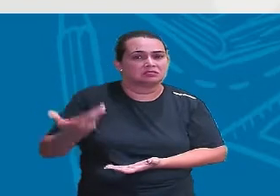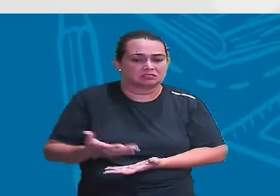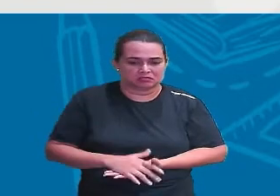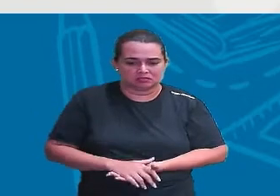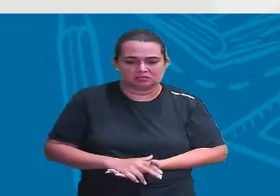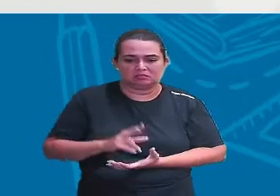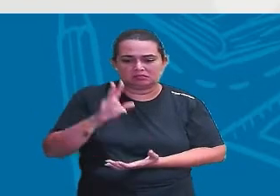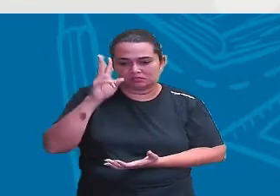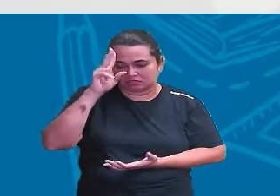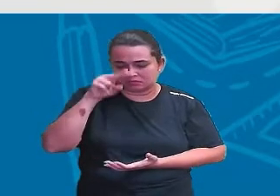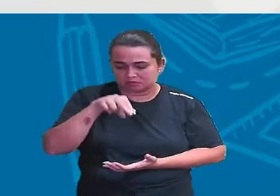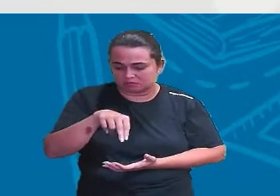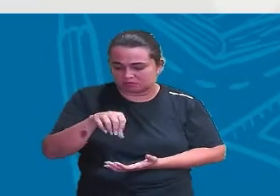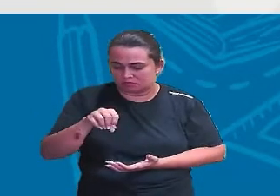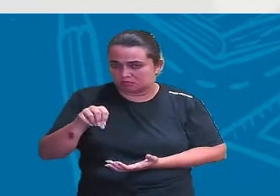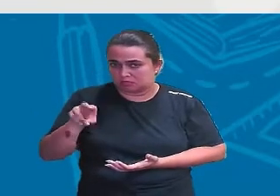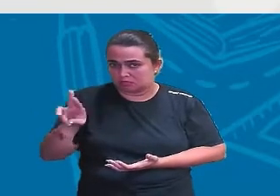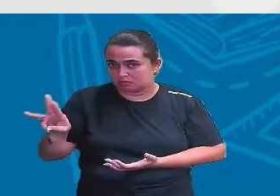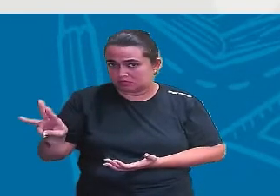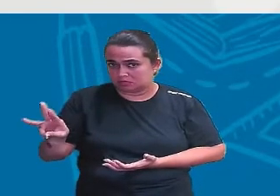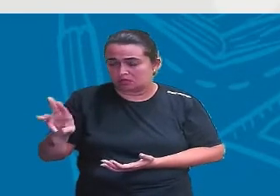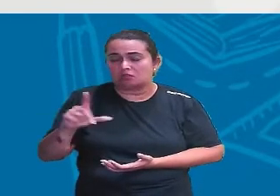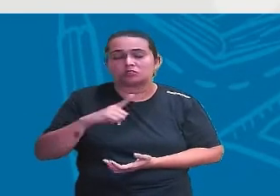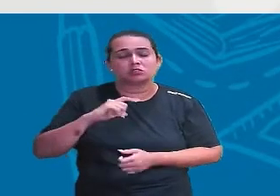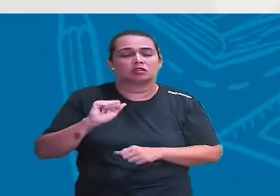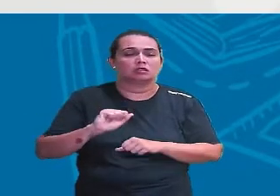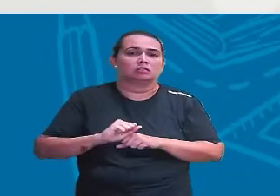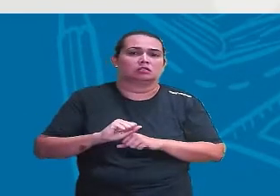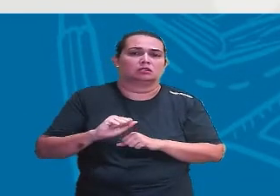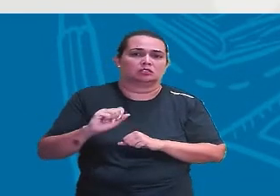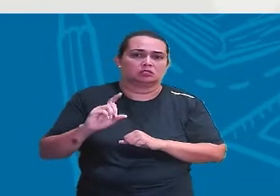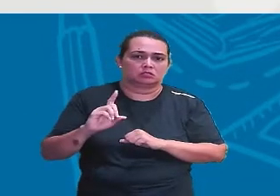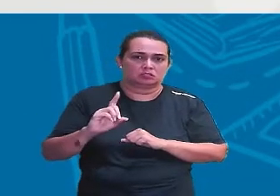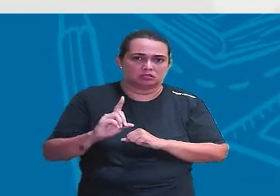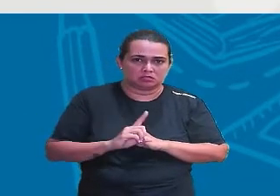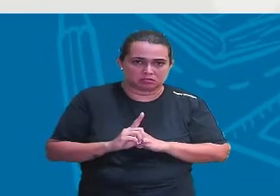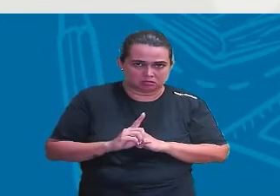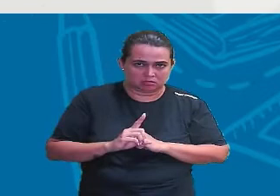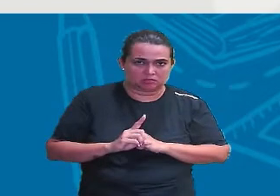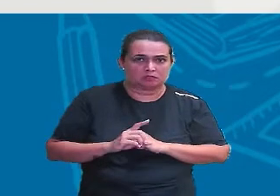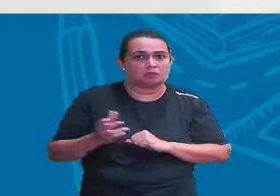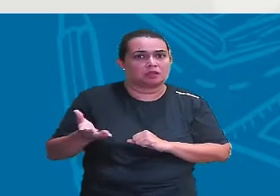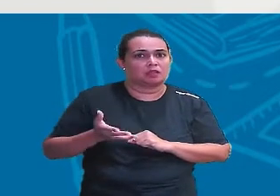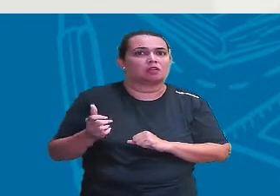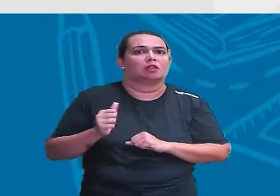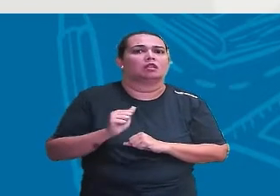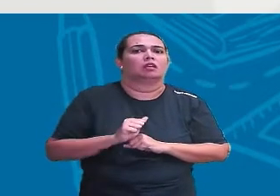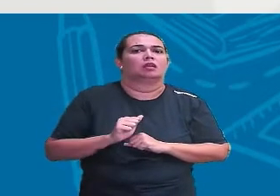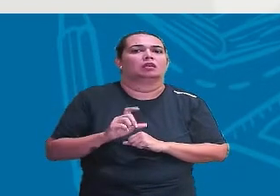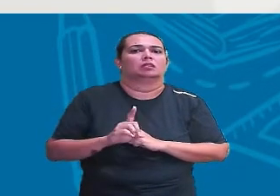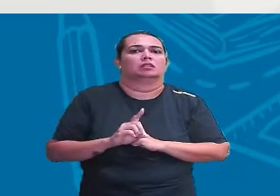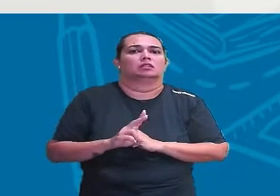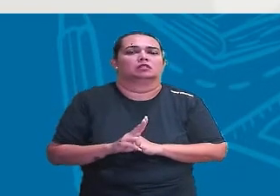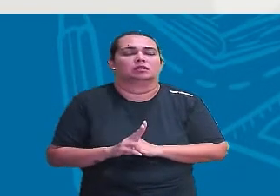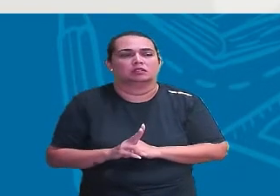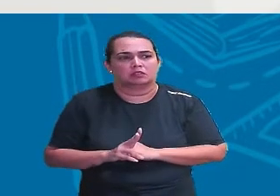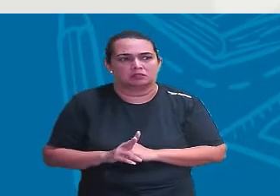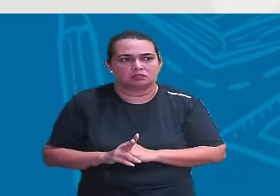advérbio, você já deve ter visto como advérbio, e ele vem agora para reforçar essa ideia de advérbio